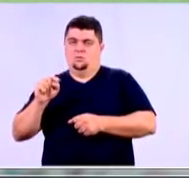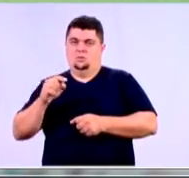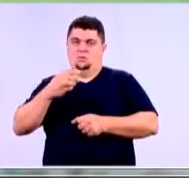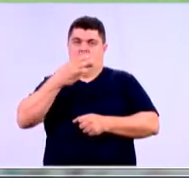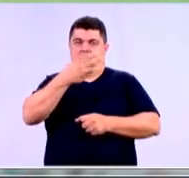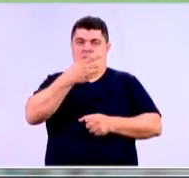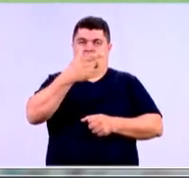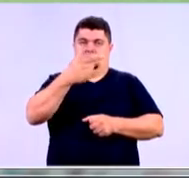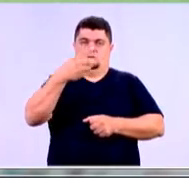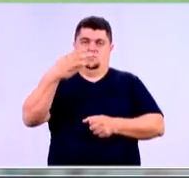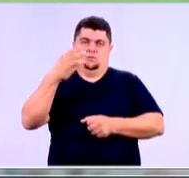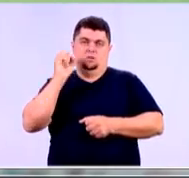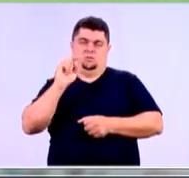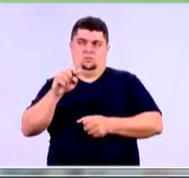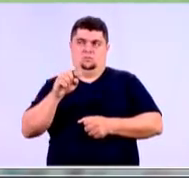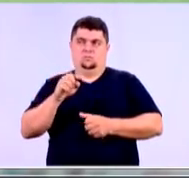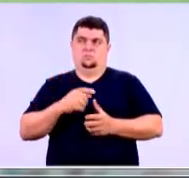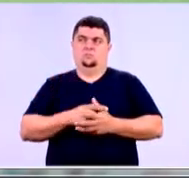323 mil.